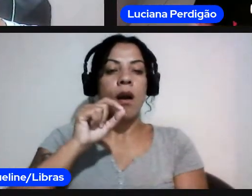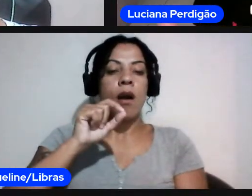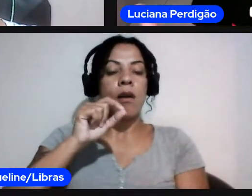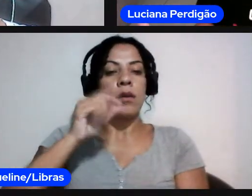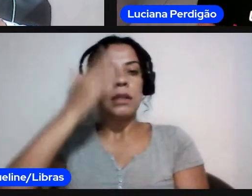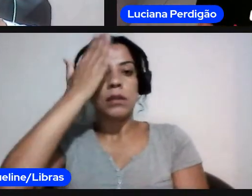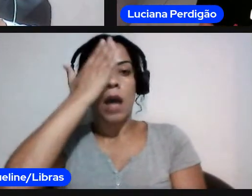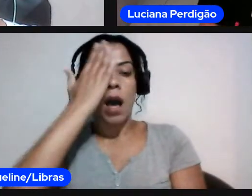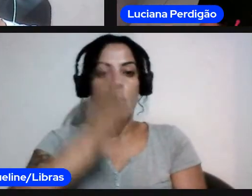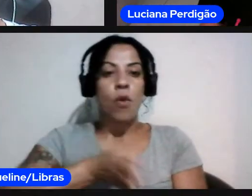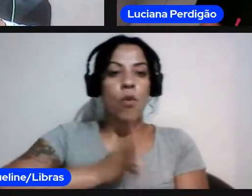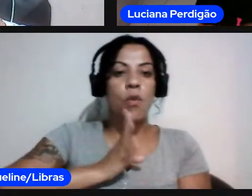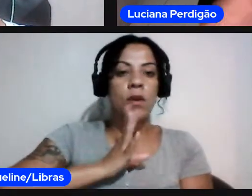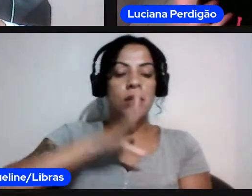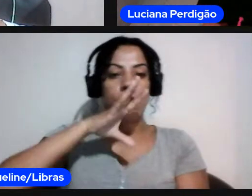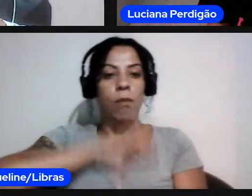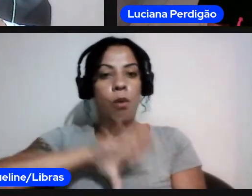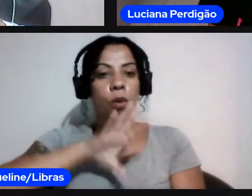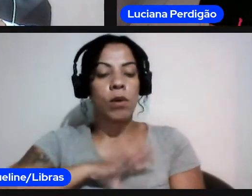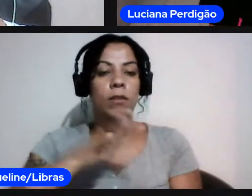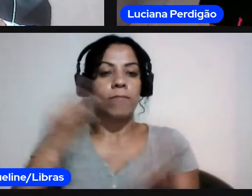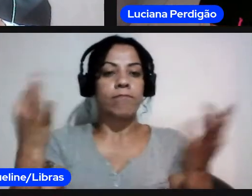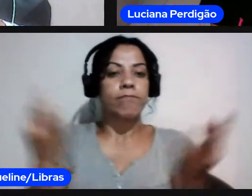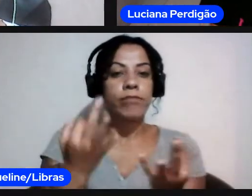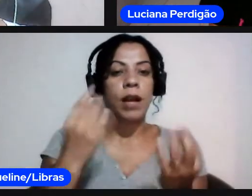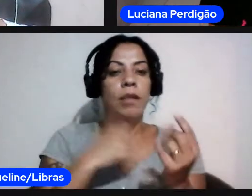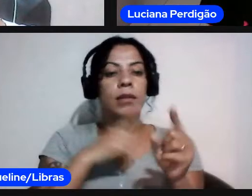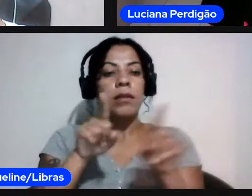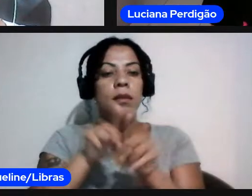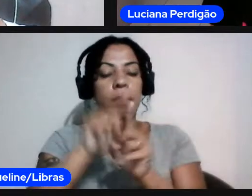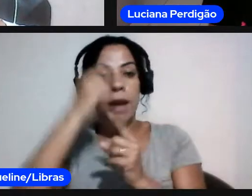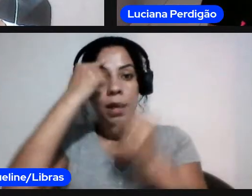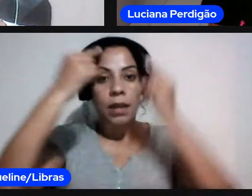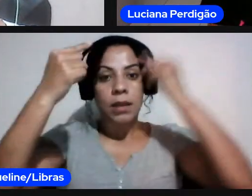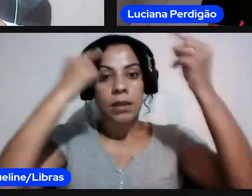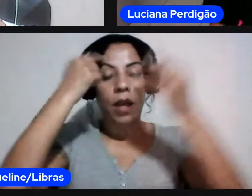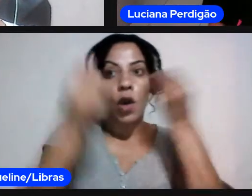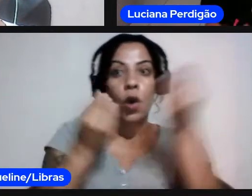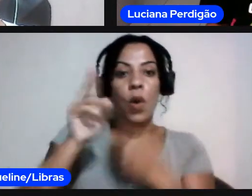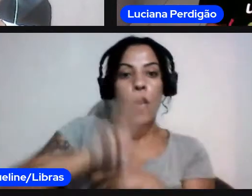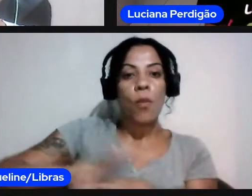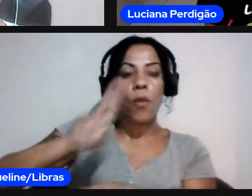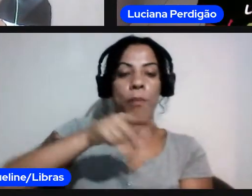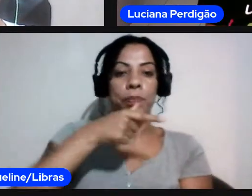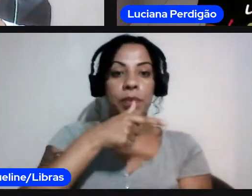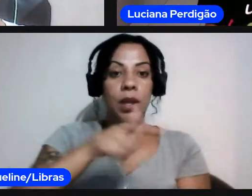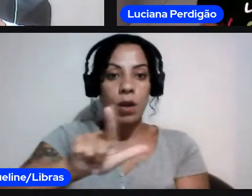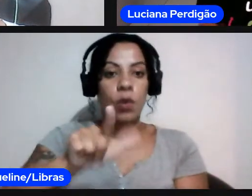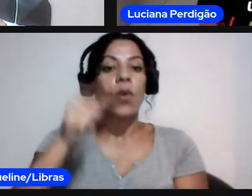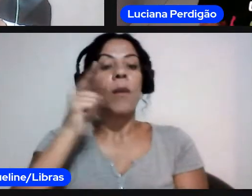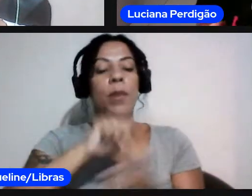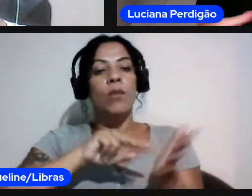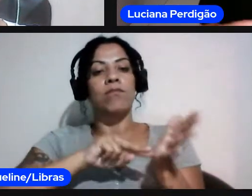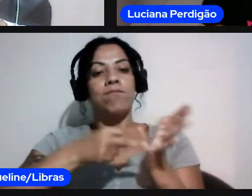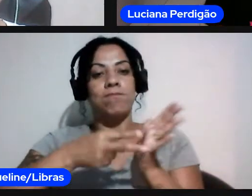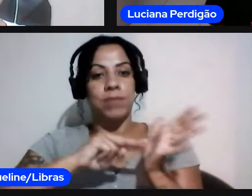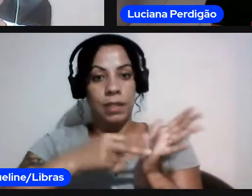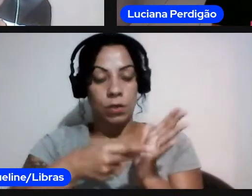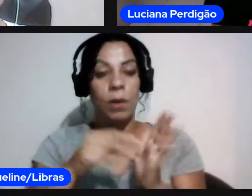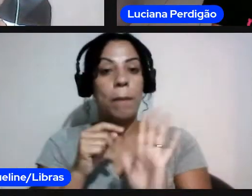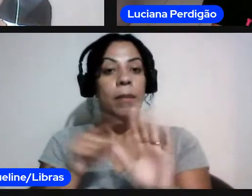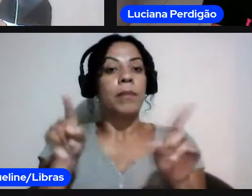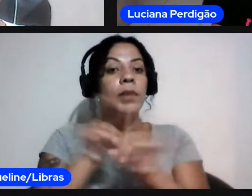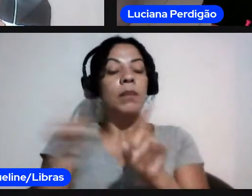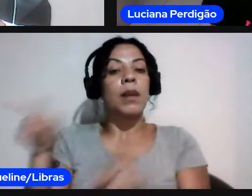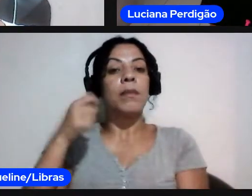né, ter uma criatividade para o uso, né, da língua para poder fazer esse processo tradutório, mas ela tem que ter uma